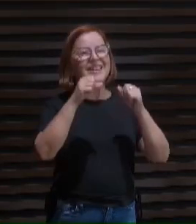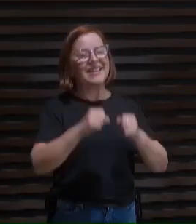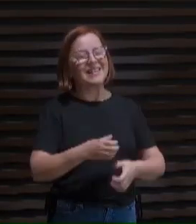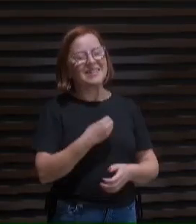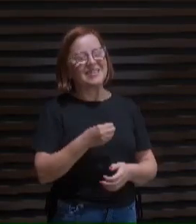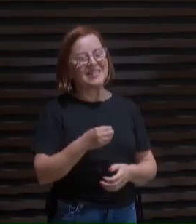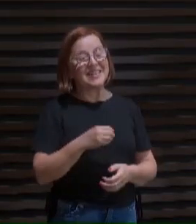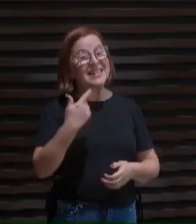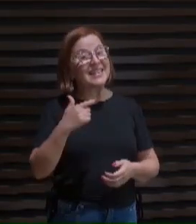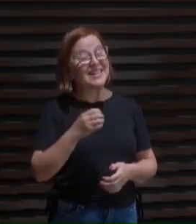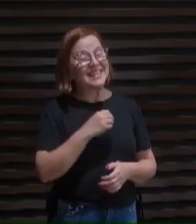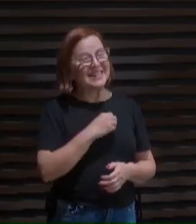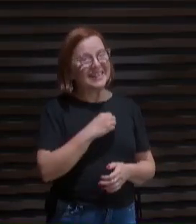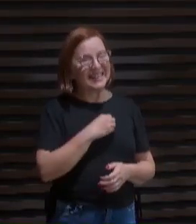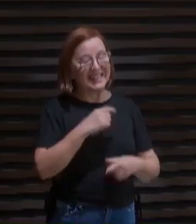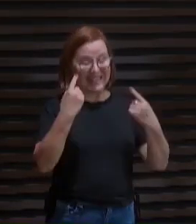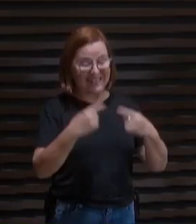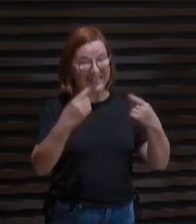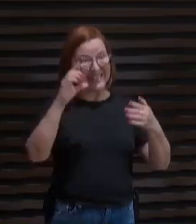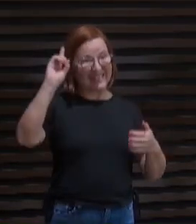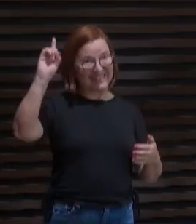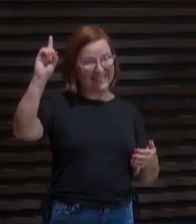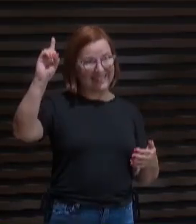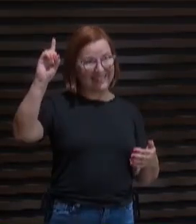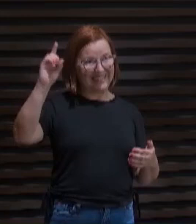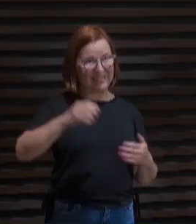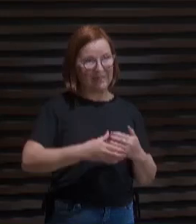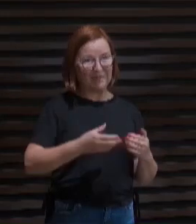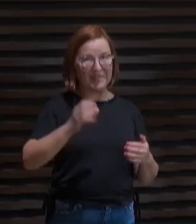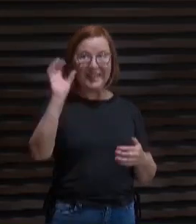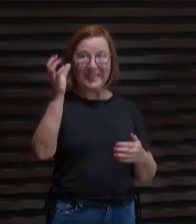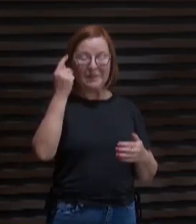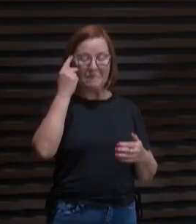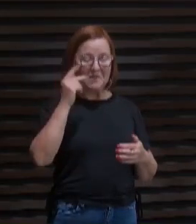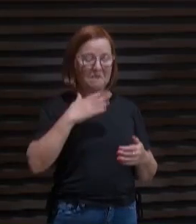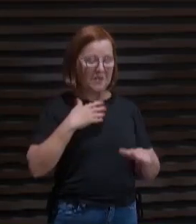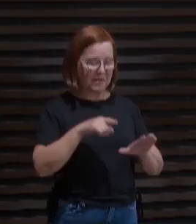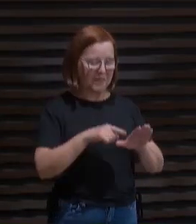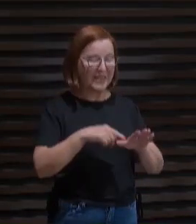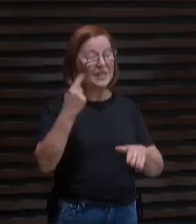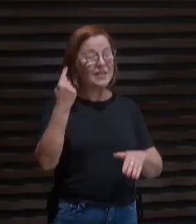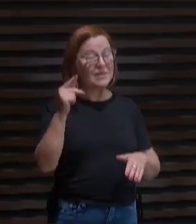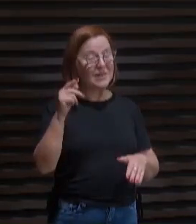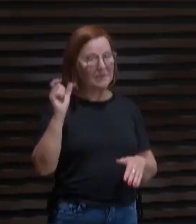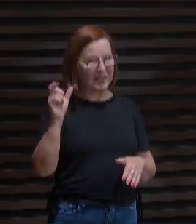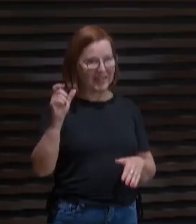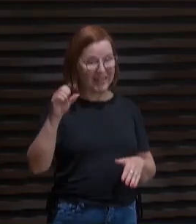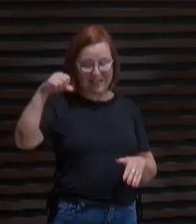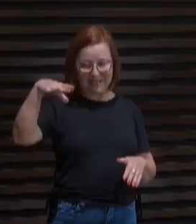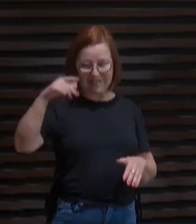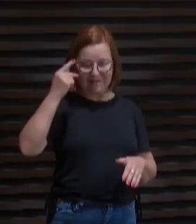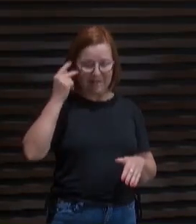sem pecar contra ti. Lâmpada para os meus pés é a tua palavra e luz